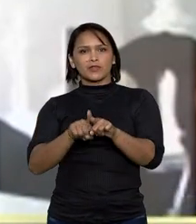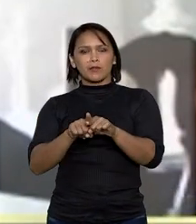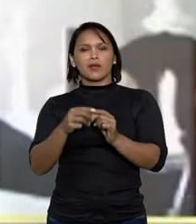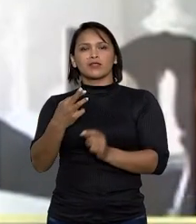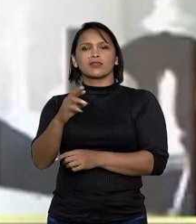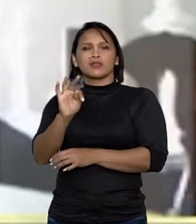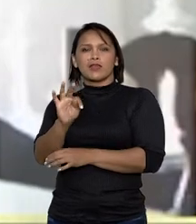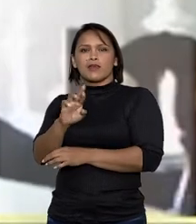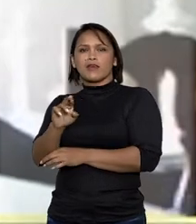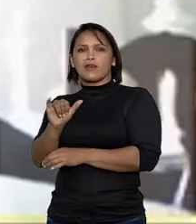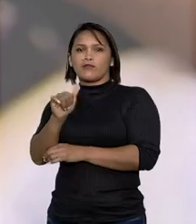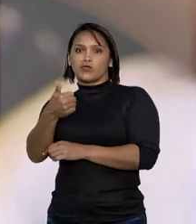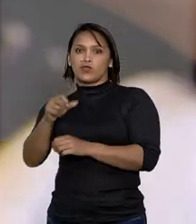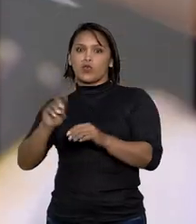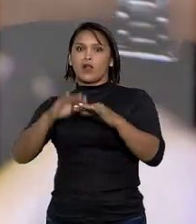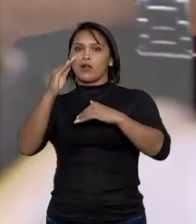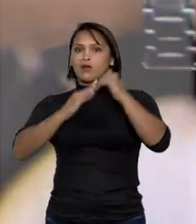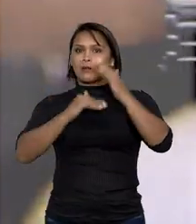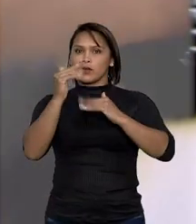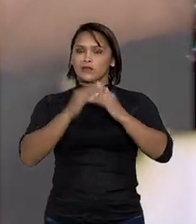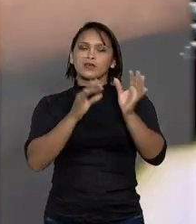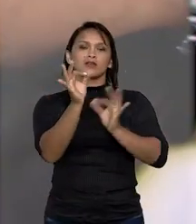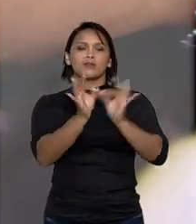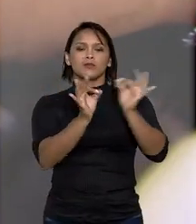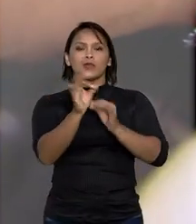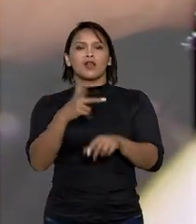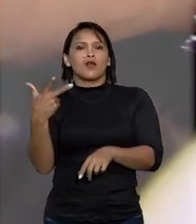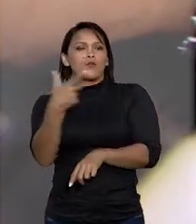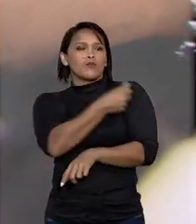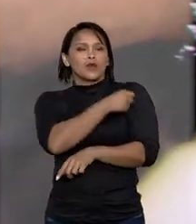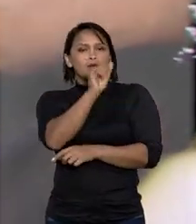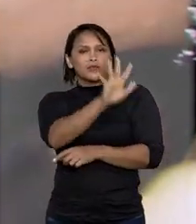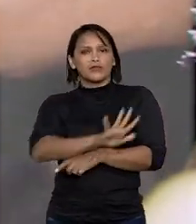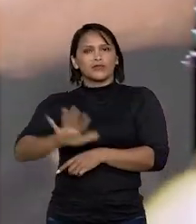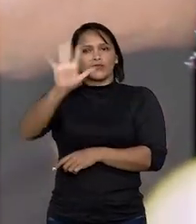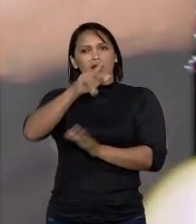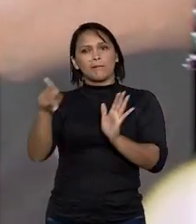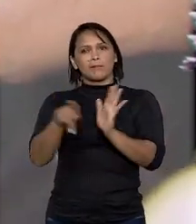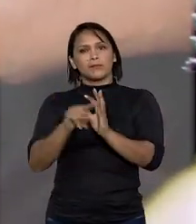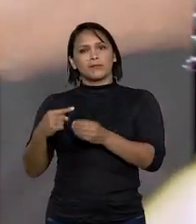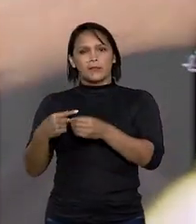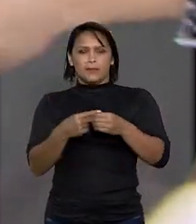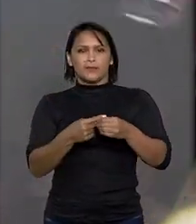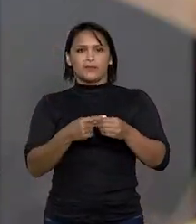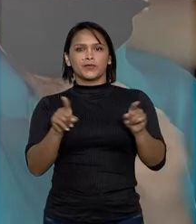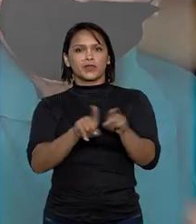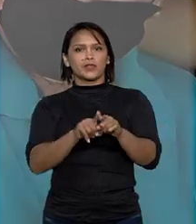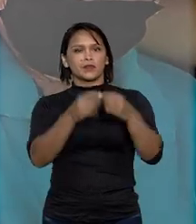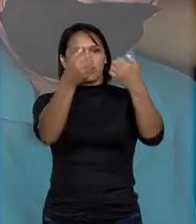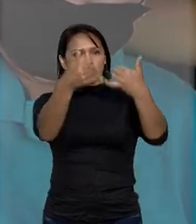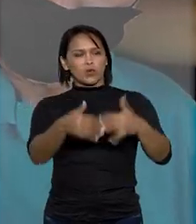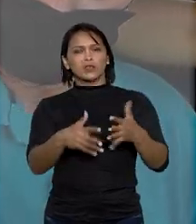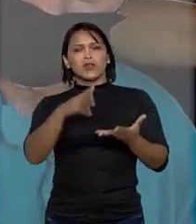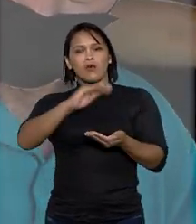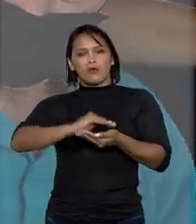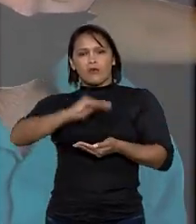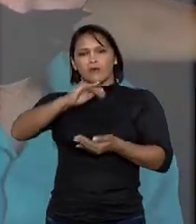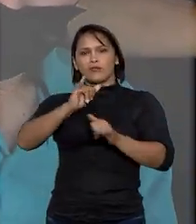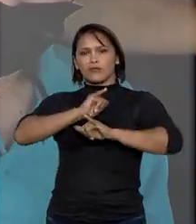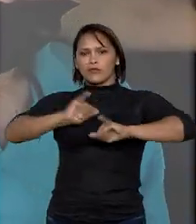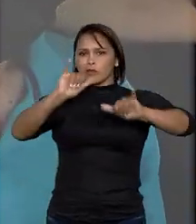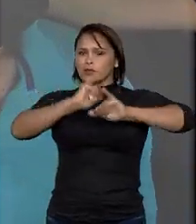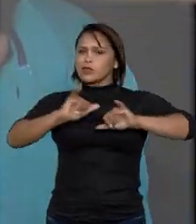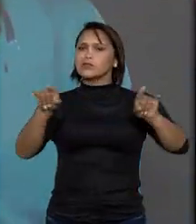segundo os quais a competência para gerir a demonização é municipal inclusive quanto ao abastecimento de